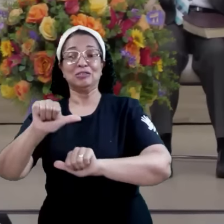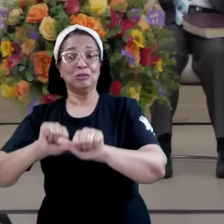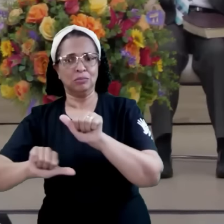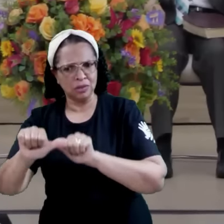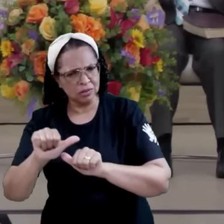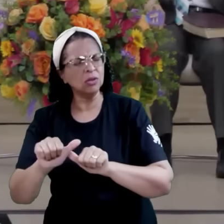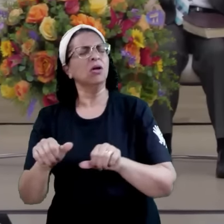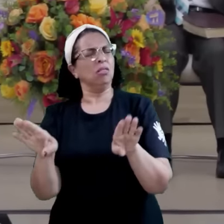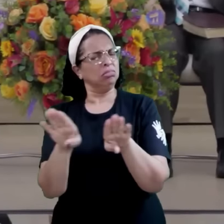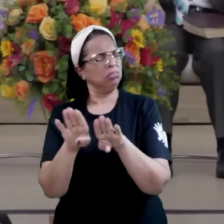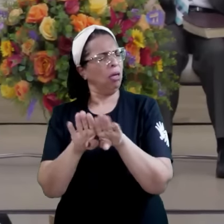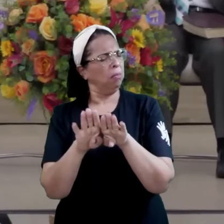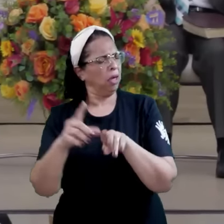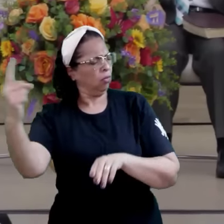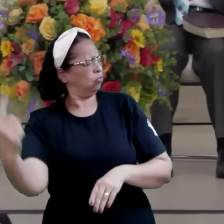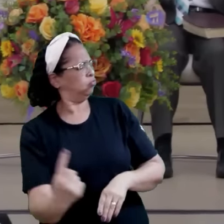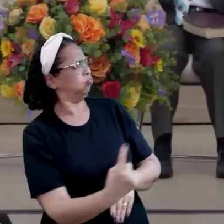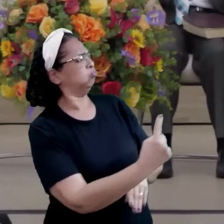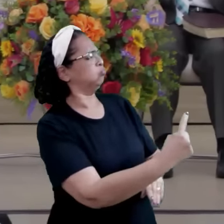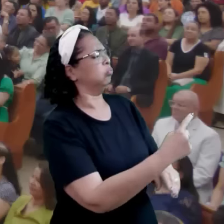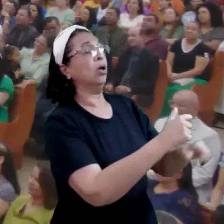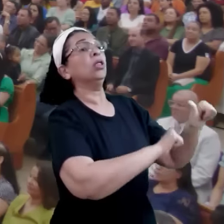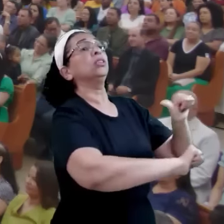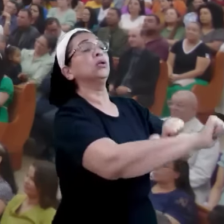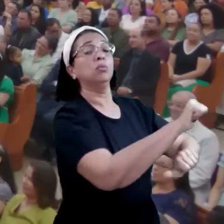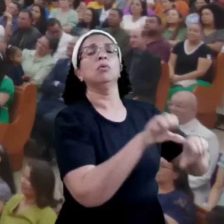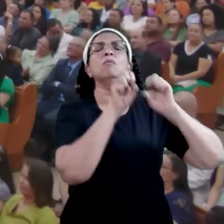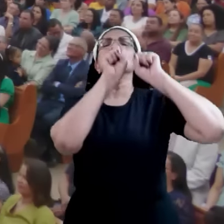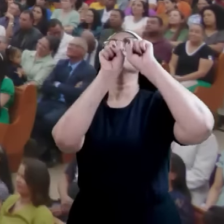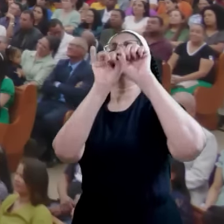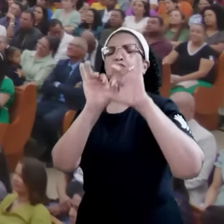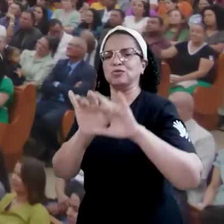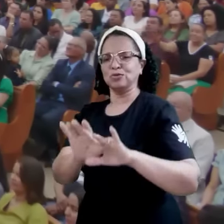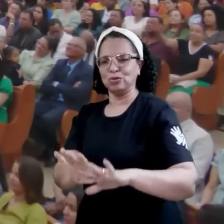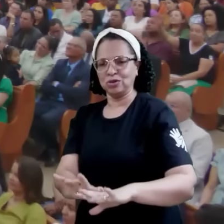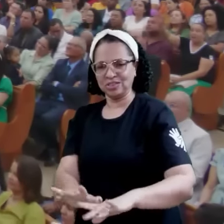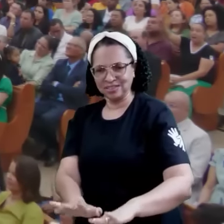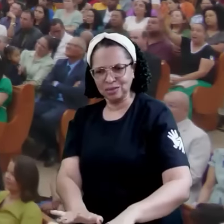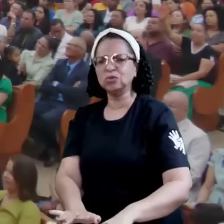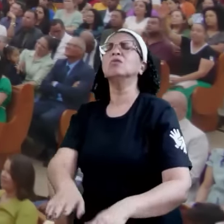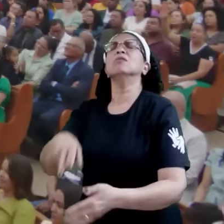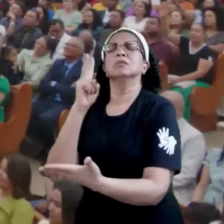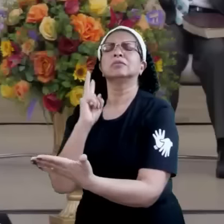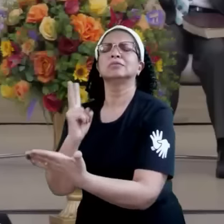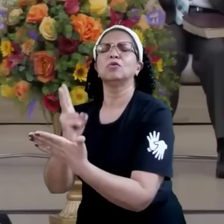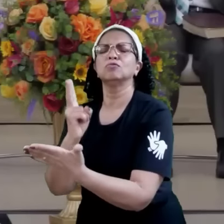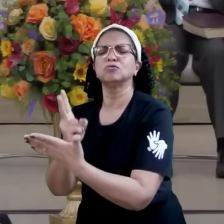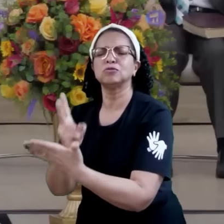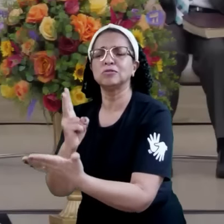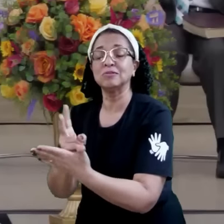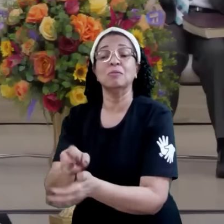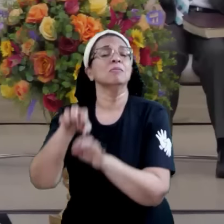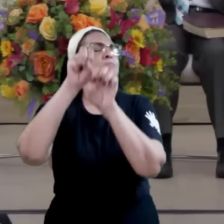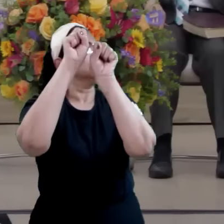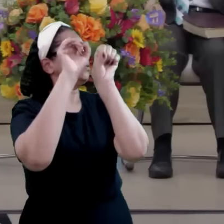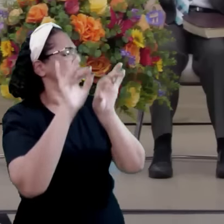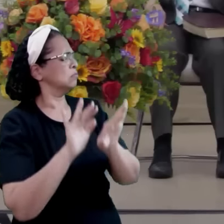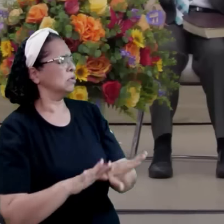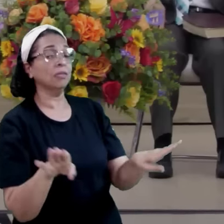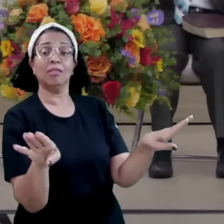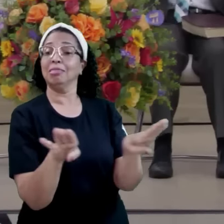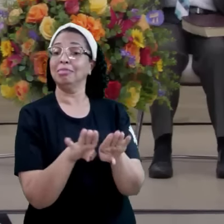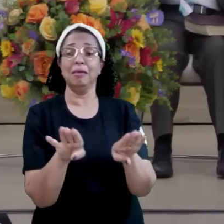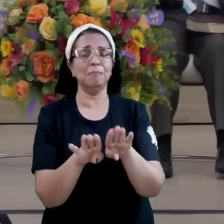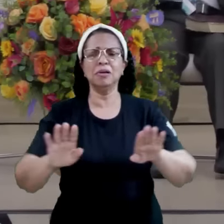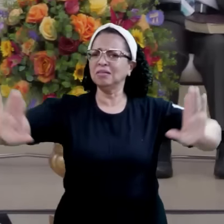transformando Lucas disse na entrada ele entrou abençoando Marcos disse ele não mudou porque na saída ele saiu abençoando levanta Tua